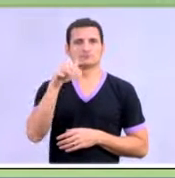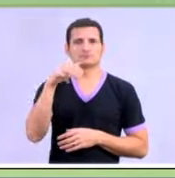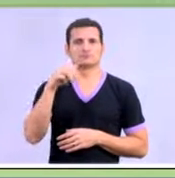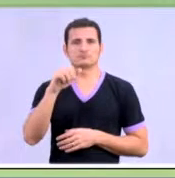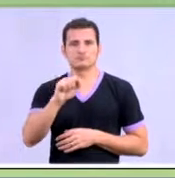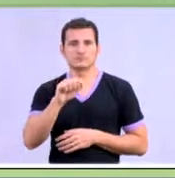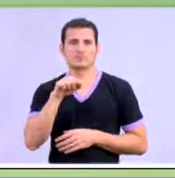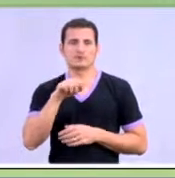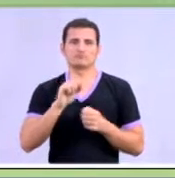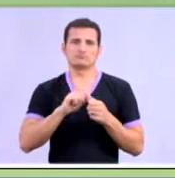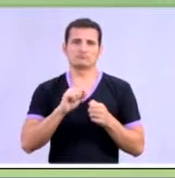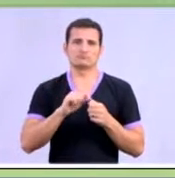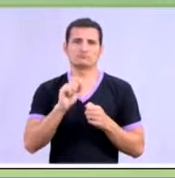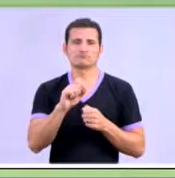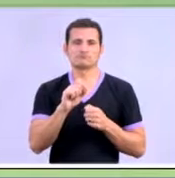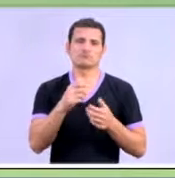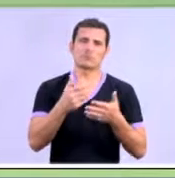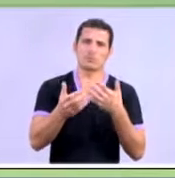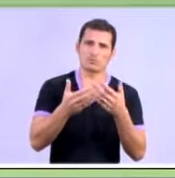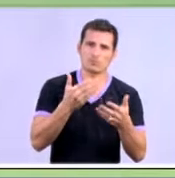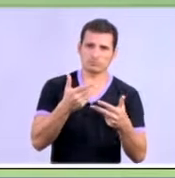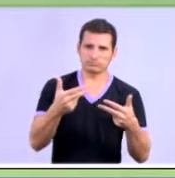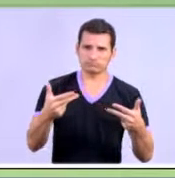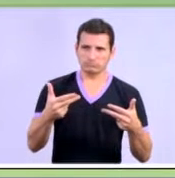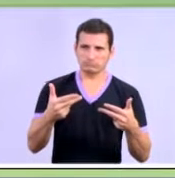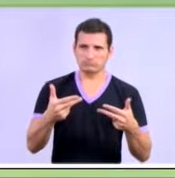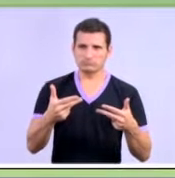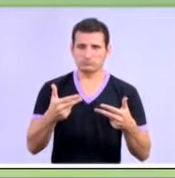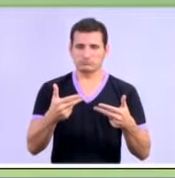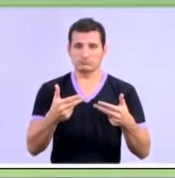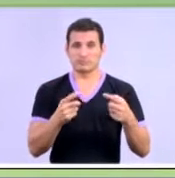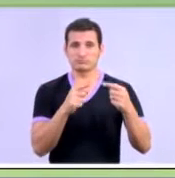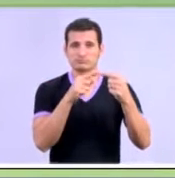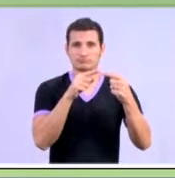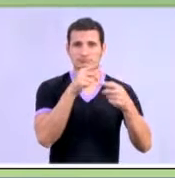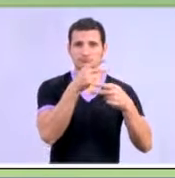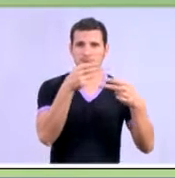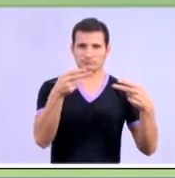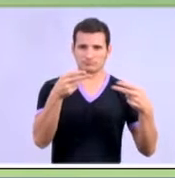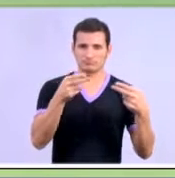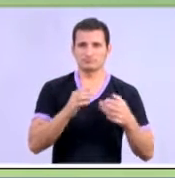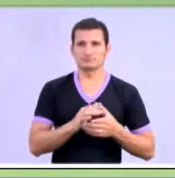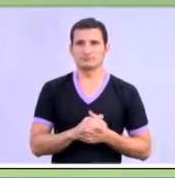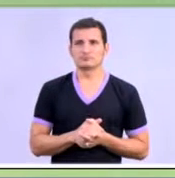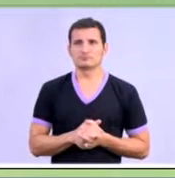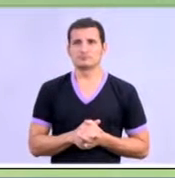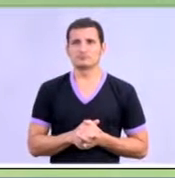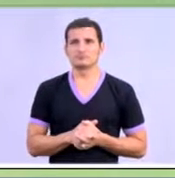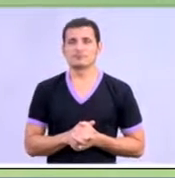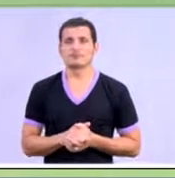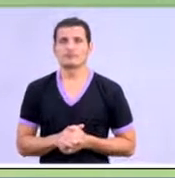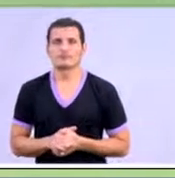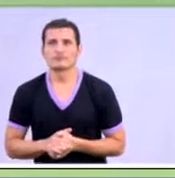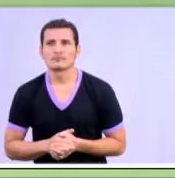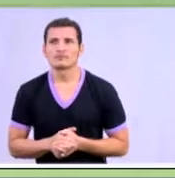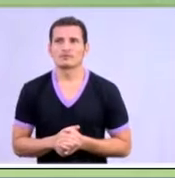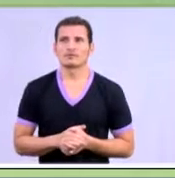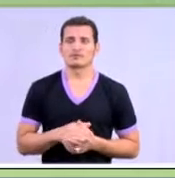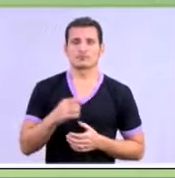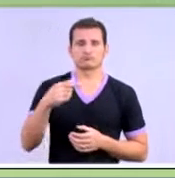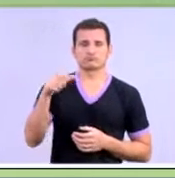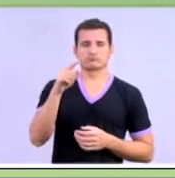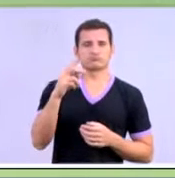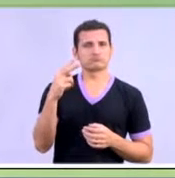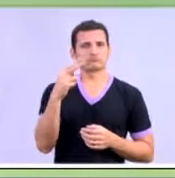ação relacionada ao objeto. Percebo que eu coloquei aqui para vocês, entre